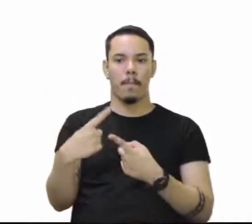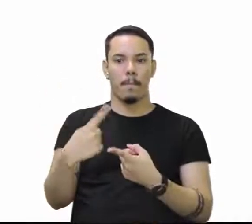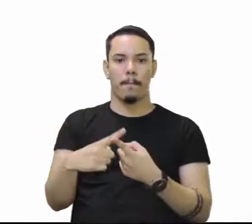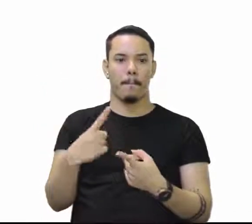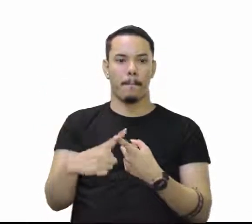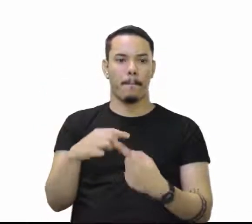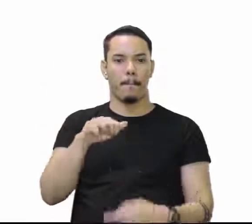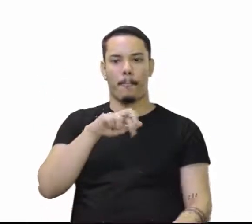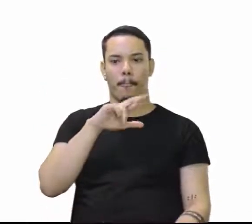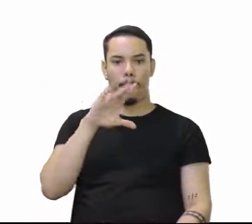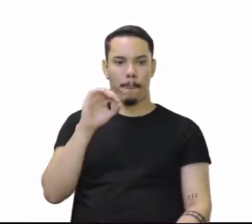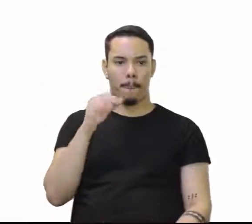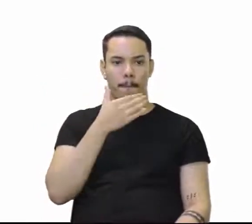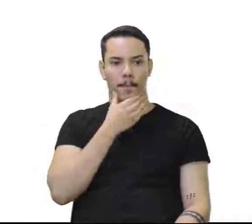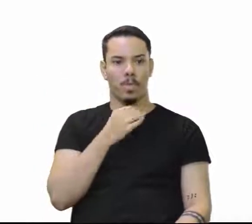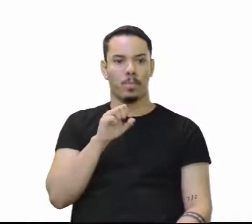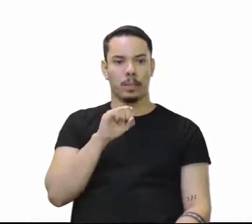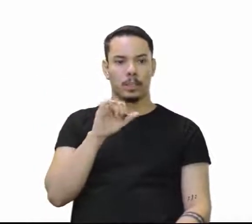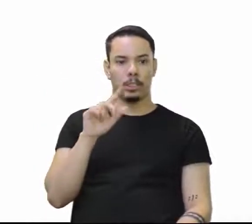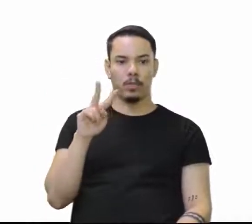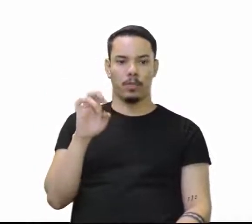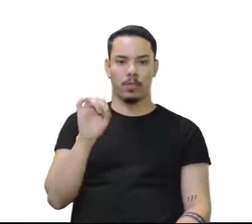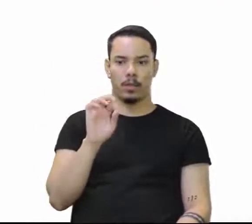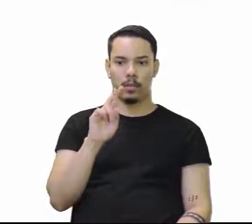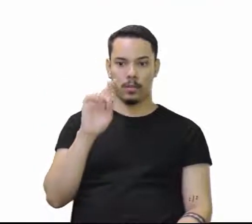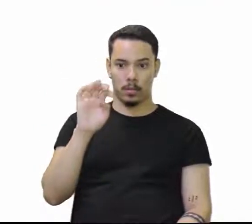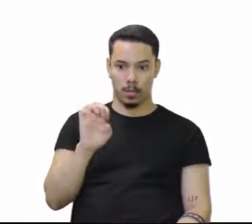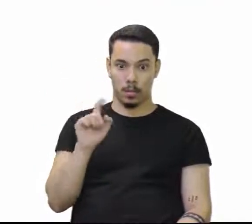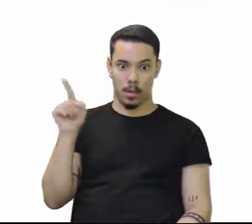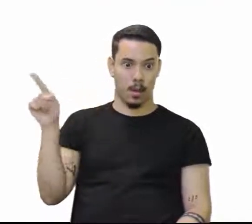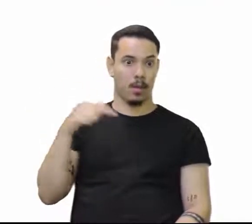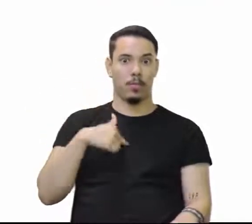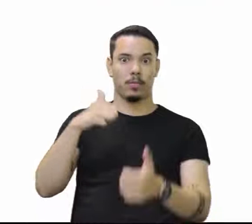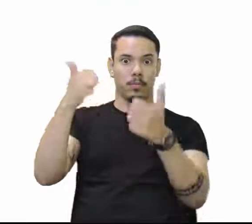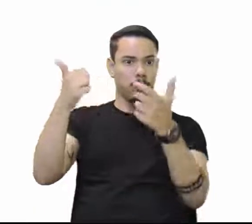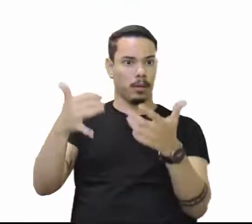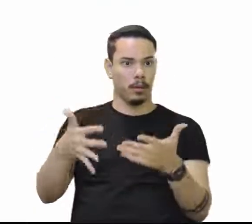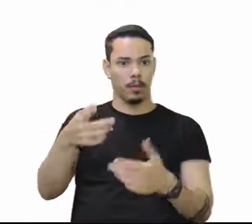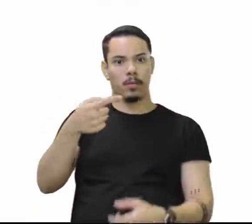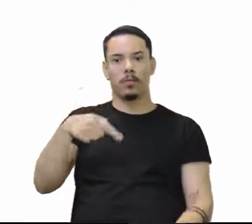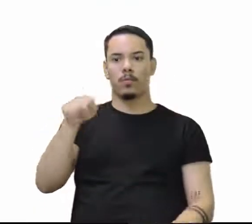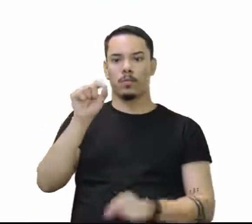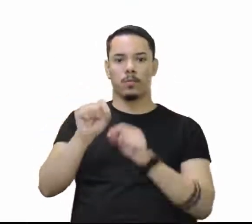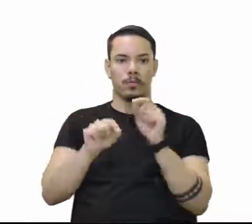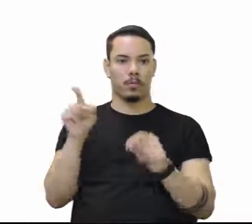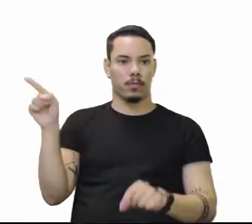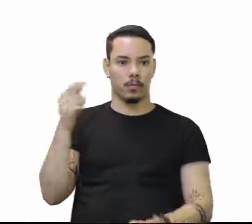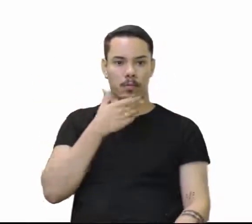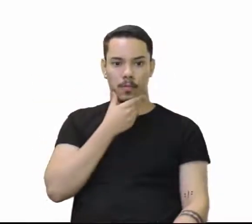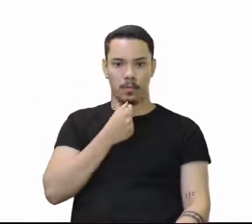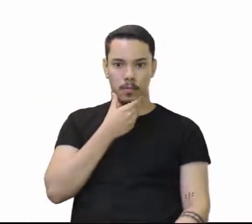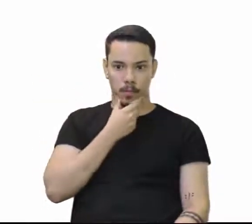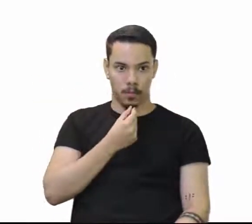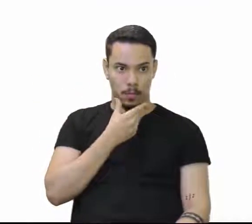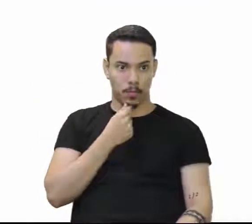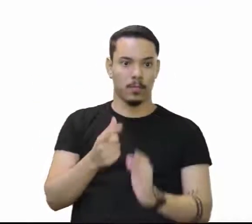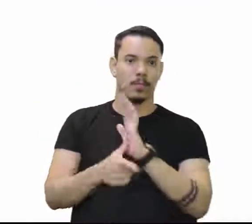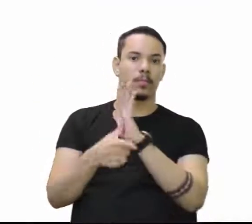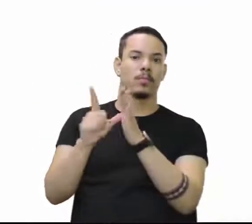Major Silvestre Amarante. É aí que eu vou falar para vocês que Silvestre Amarante, o Major